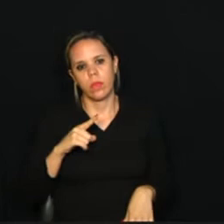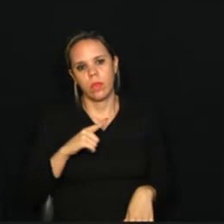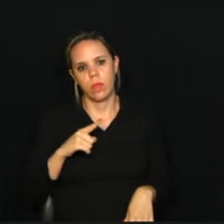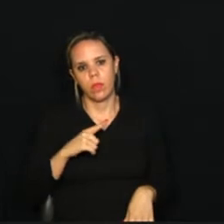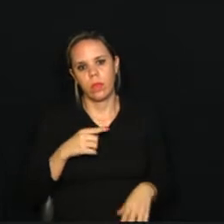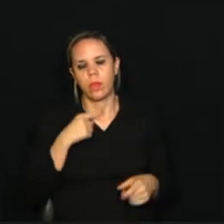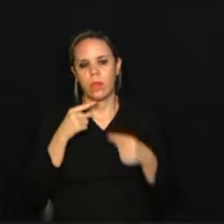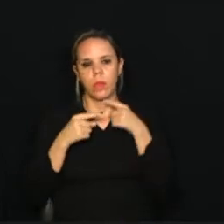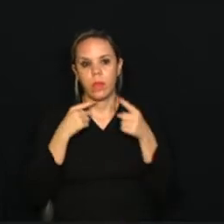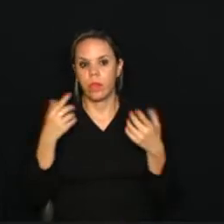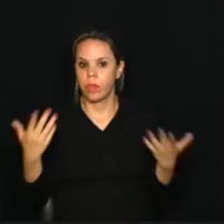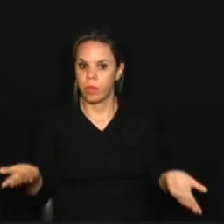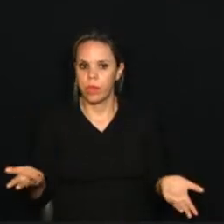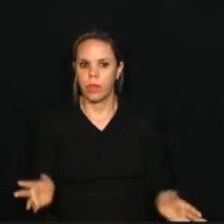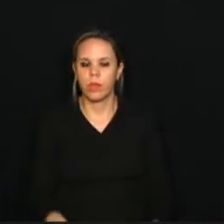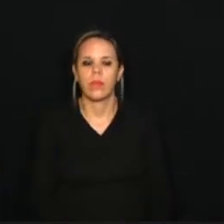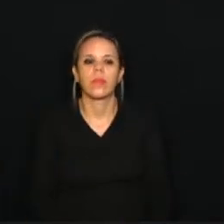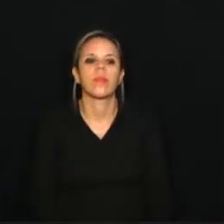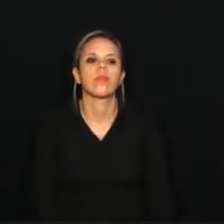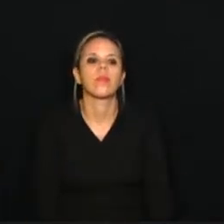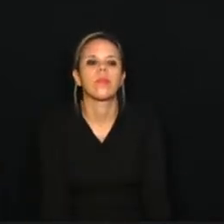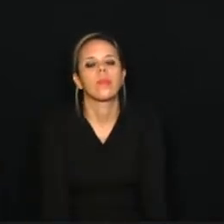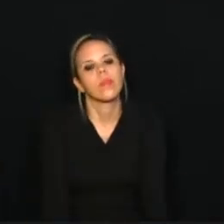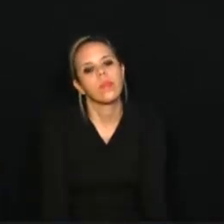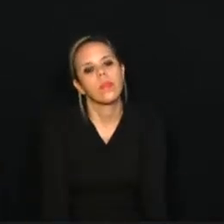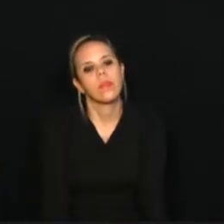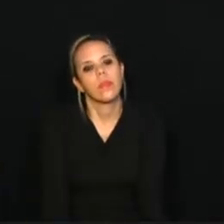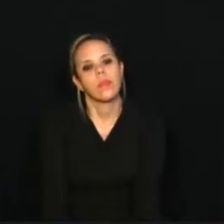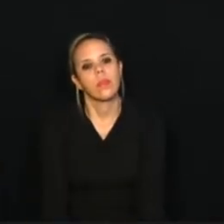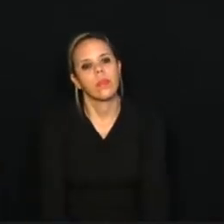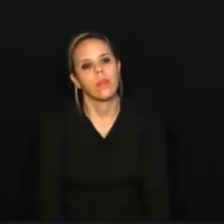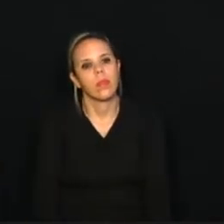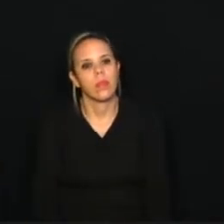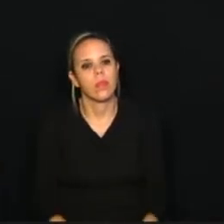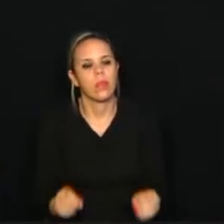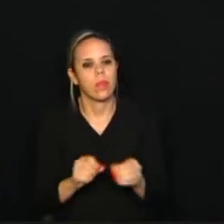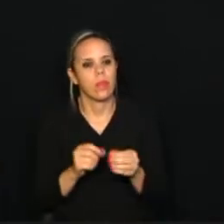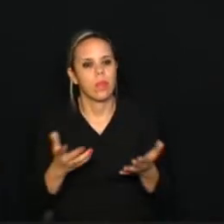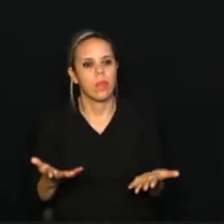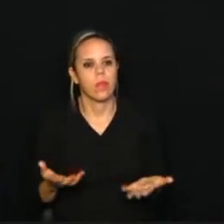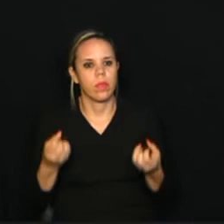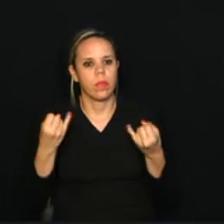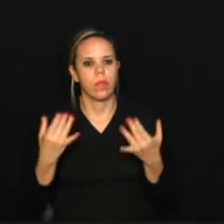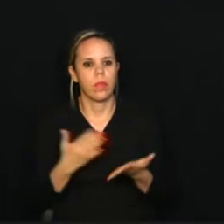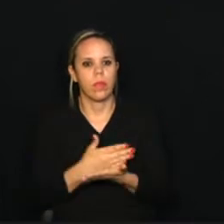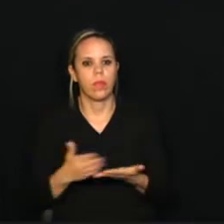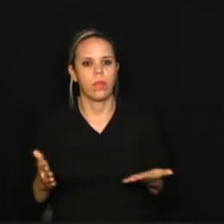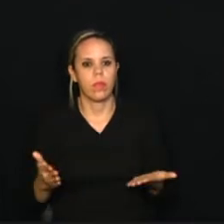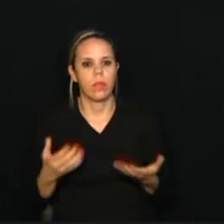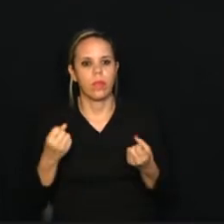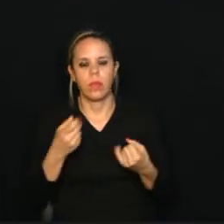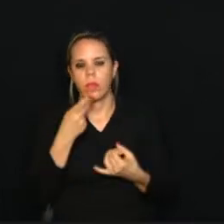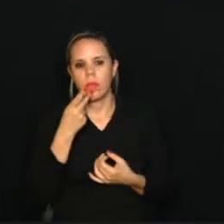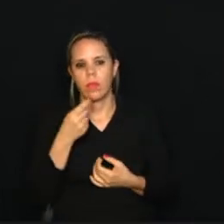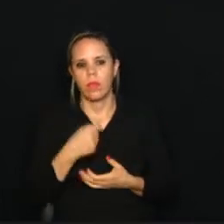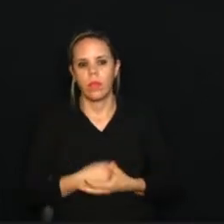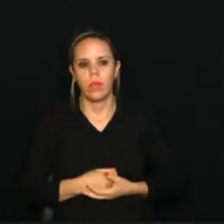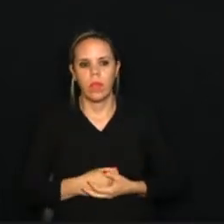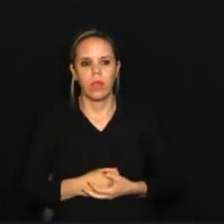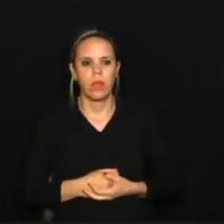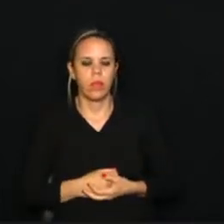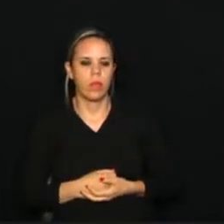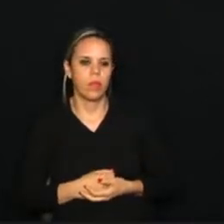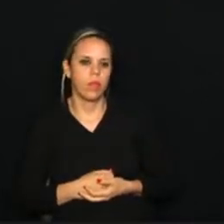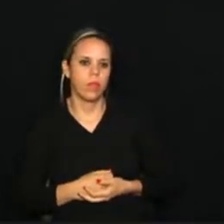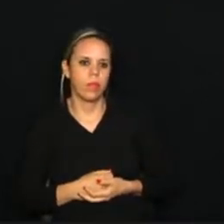muitas dúvidas, não é? Bom, feitas essas considerações, vamos falar um pouquinho da